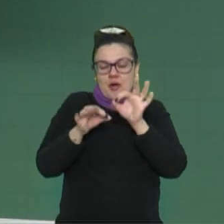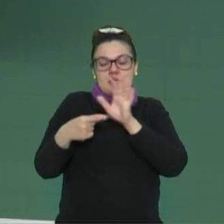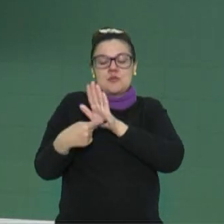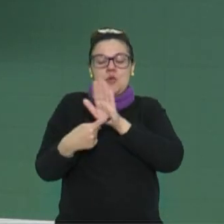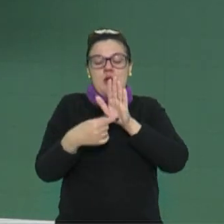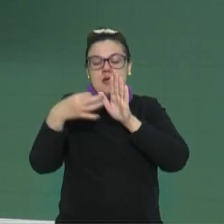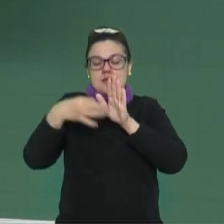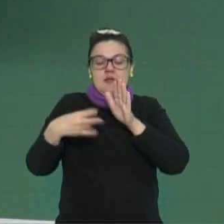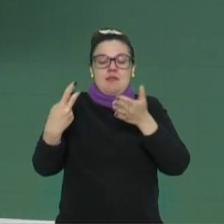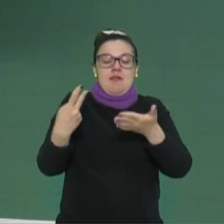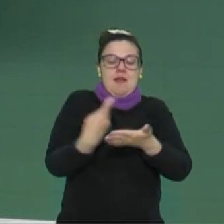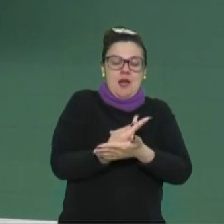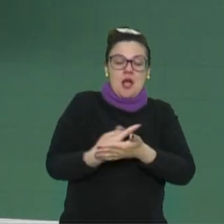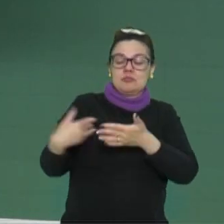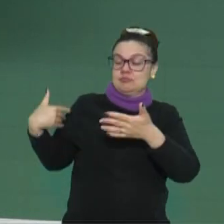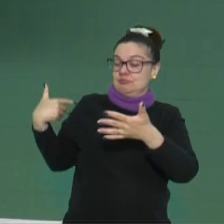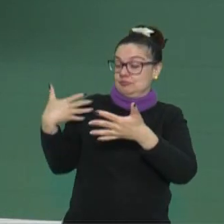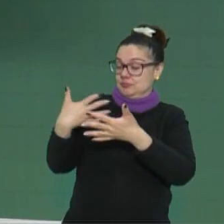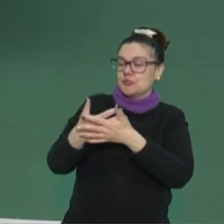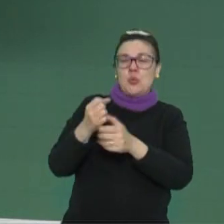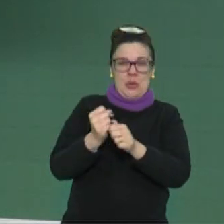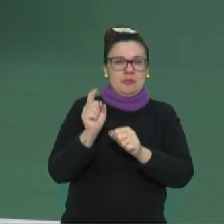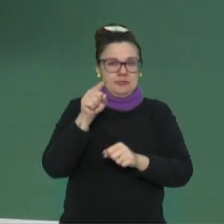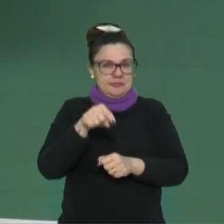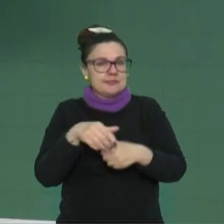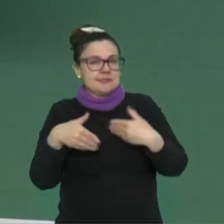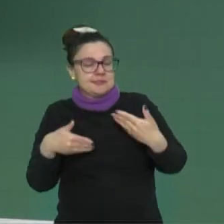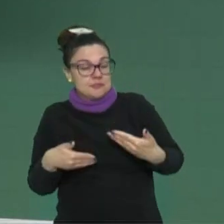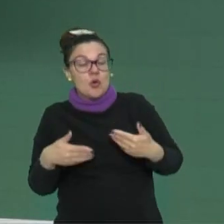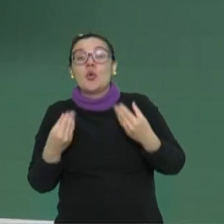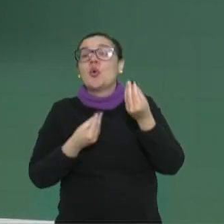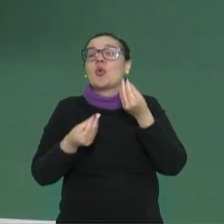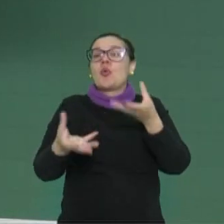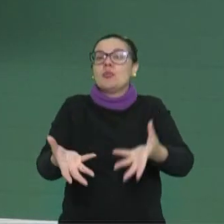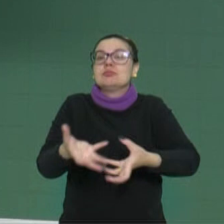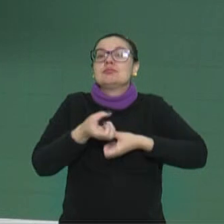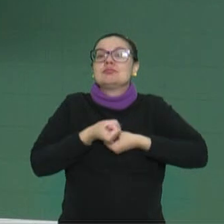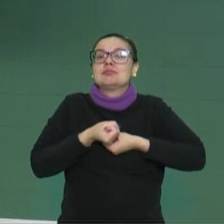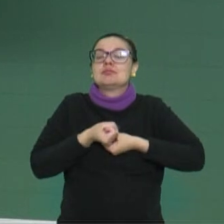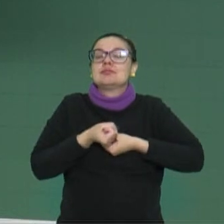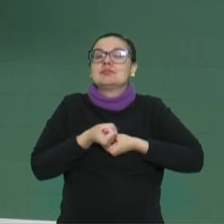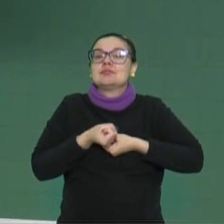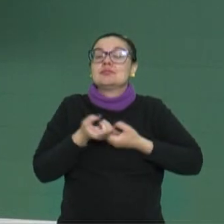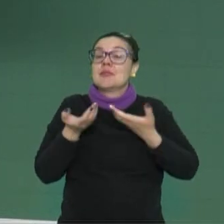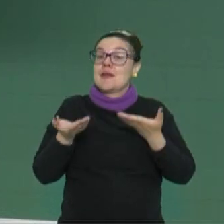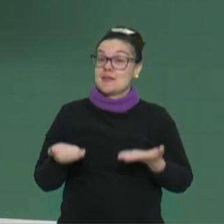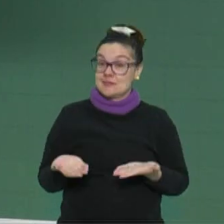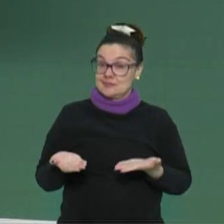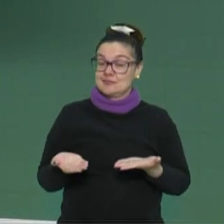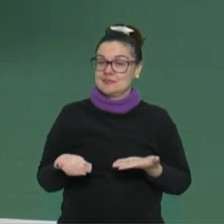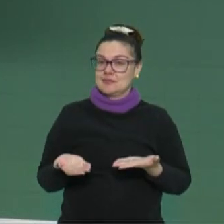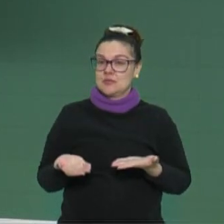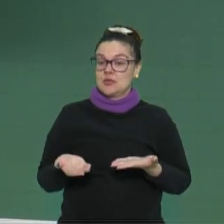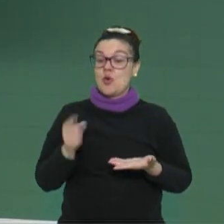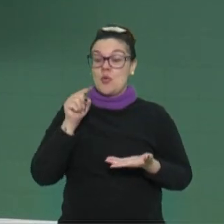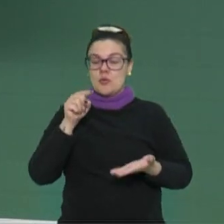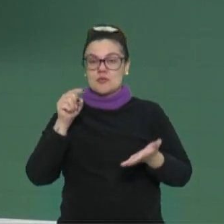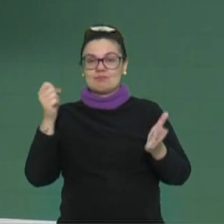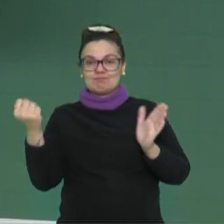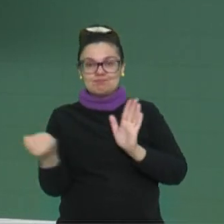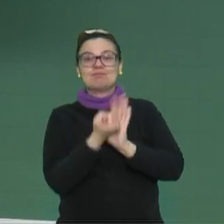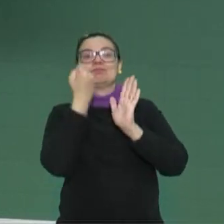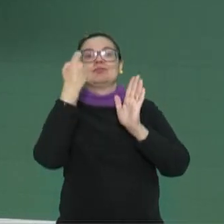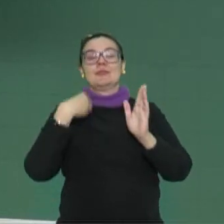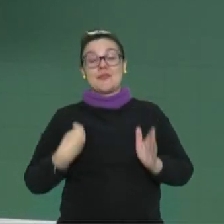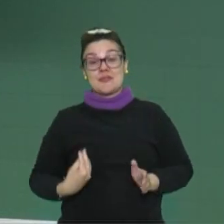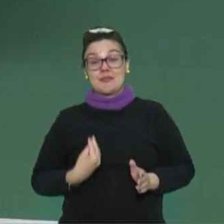certo e errado, foi construído durante muito tempo, né? E aí, como chega até nós? Chega de um jeito, e isso causou impacto no nosso modelo